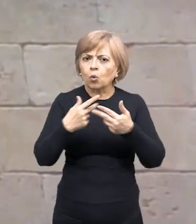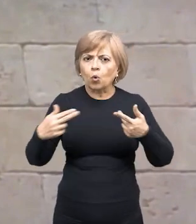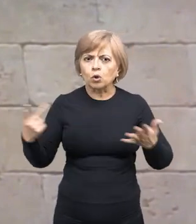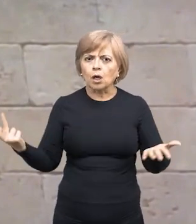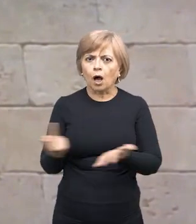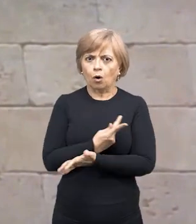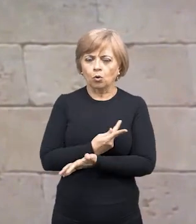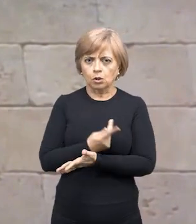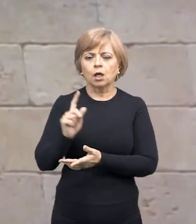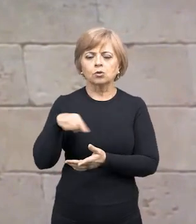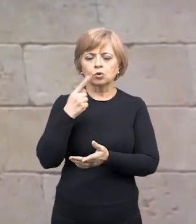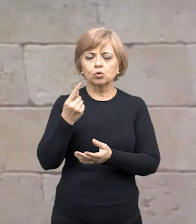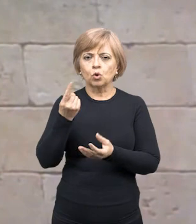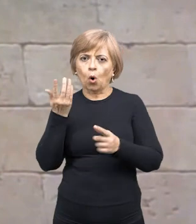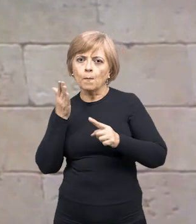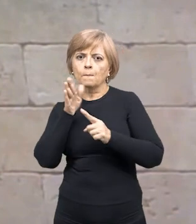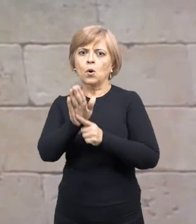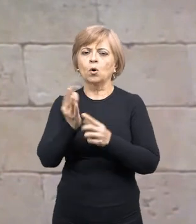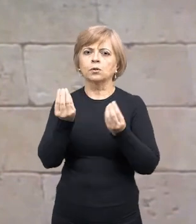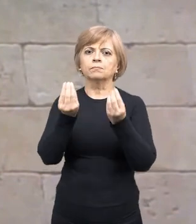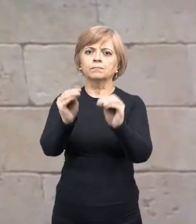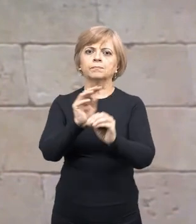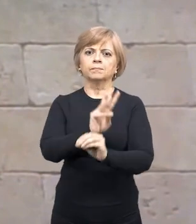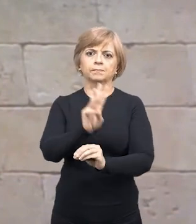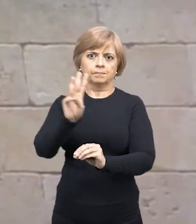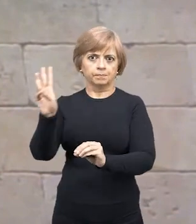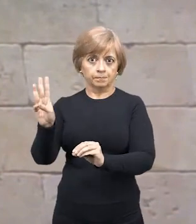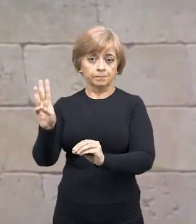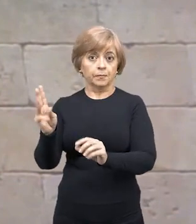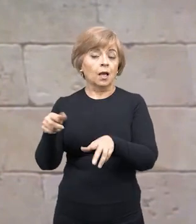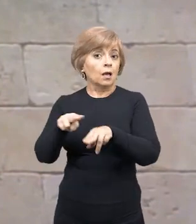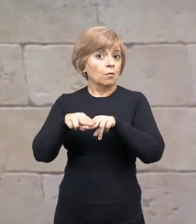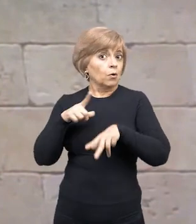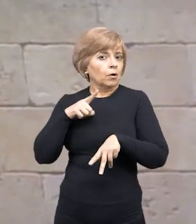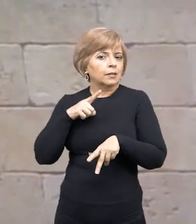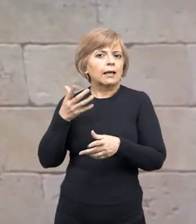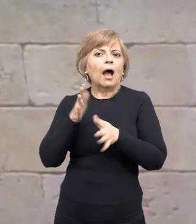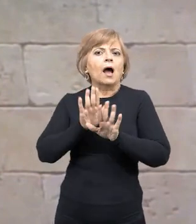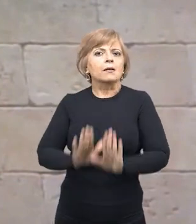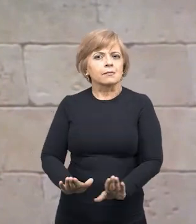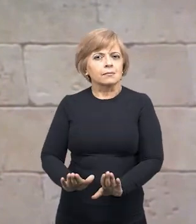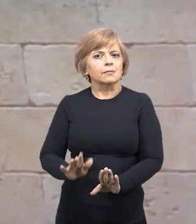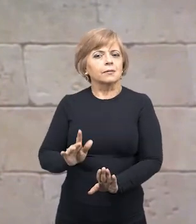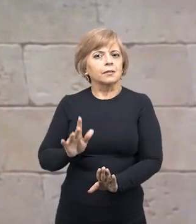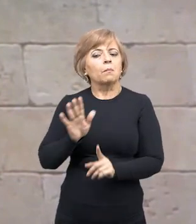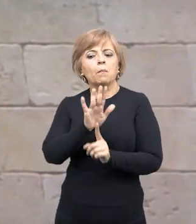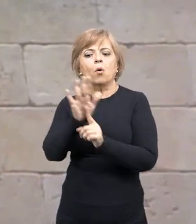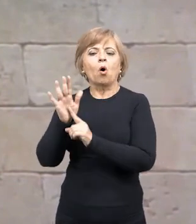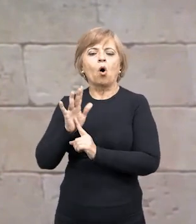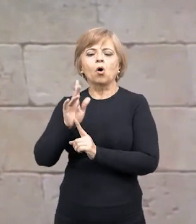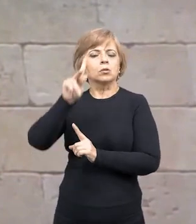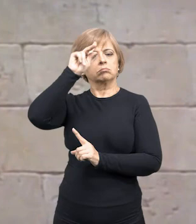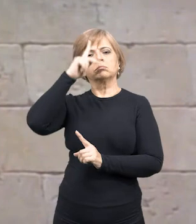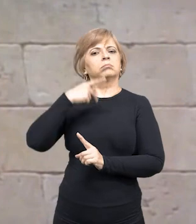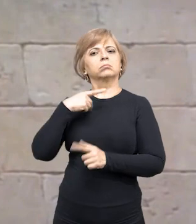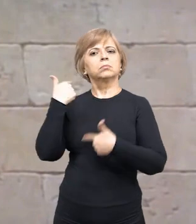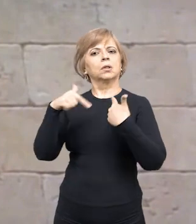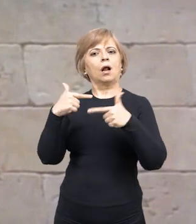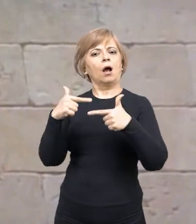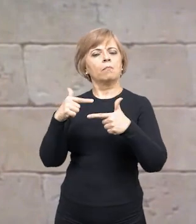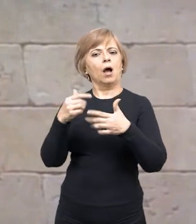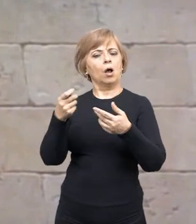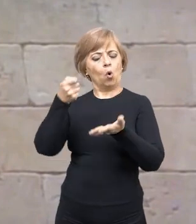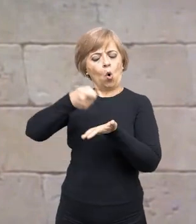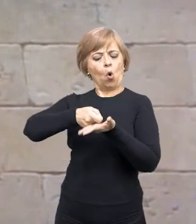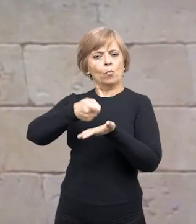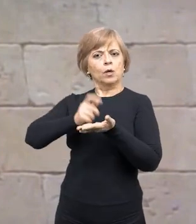é disponibilizada no site do Ministério Público, e a gente acredita que assim ele está fazendo o nosso dever de casa, que assim ele está cumprindo a nossa